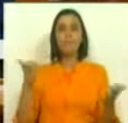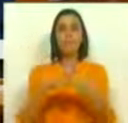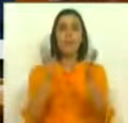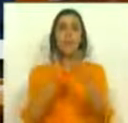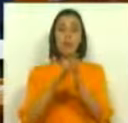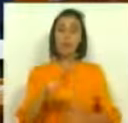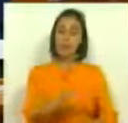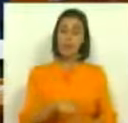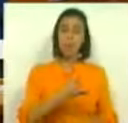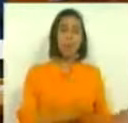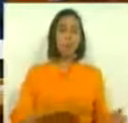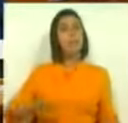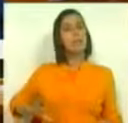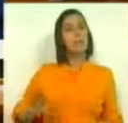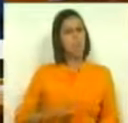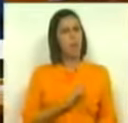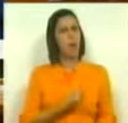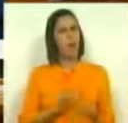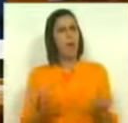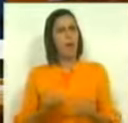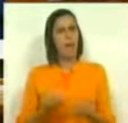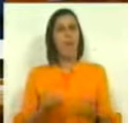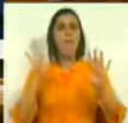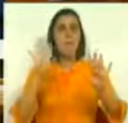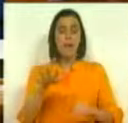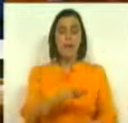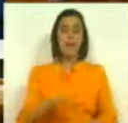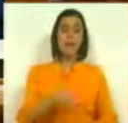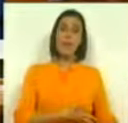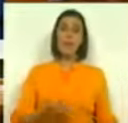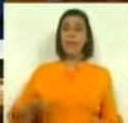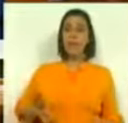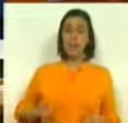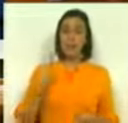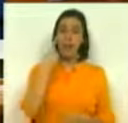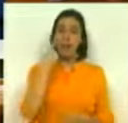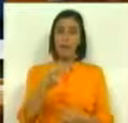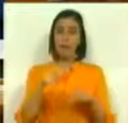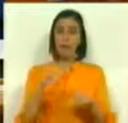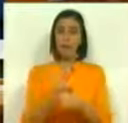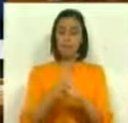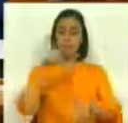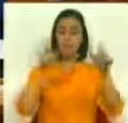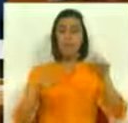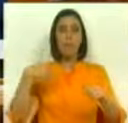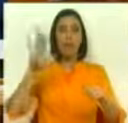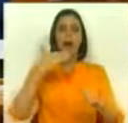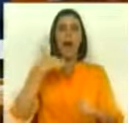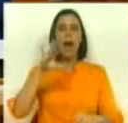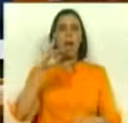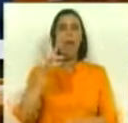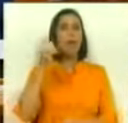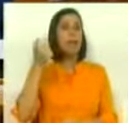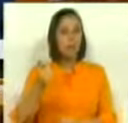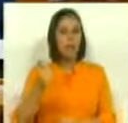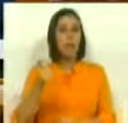que todas as situações de desemprego são preocupantes, mas a situação do desemprego que se verifica nos trabalhadores com mais de